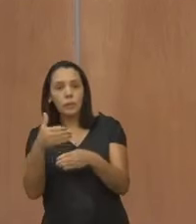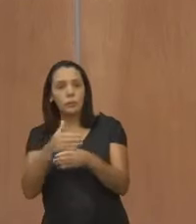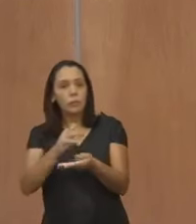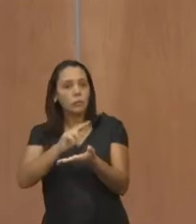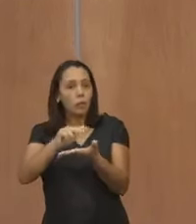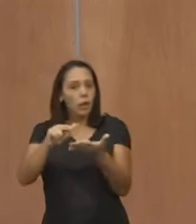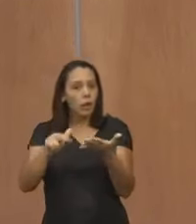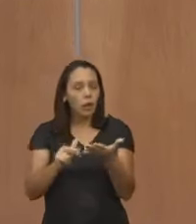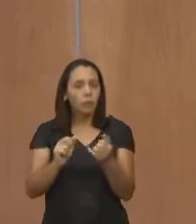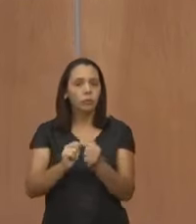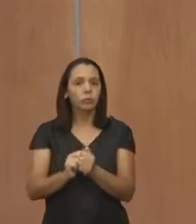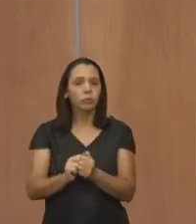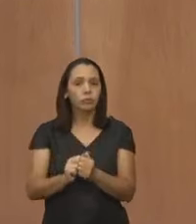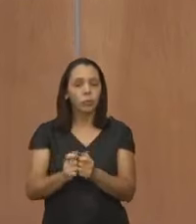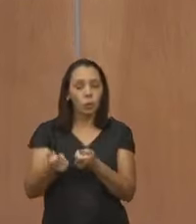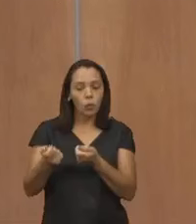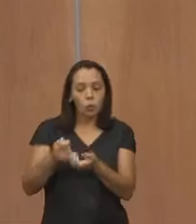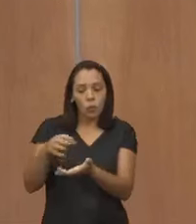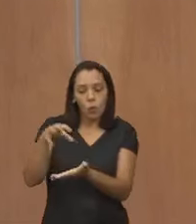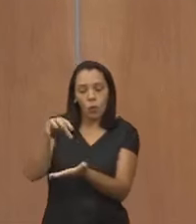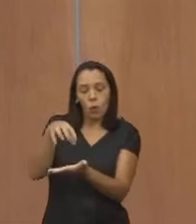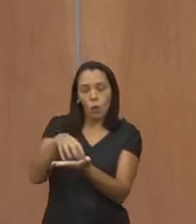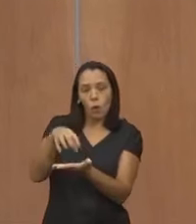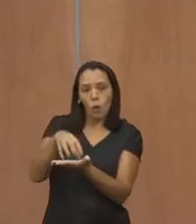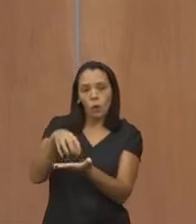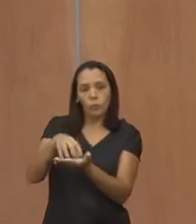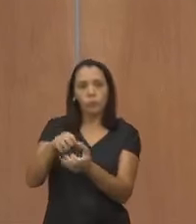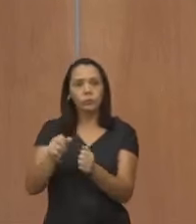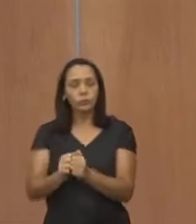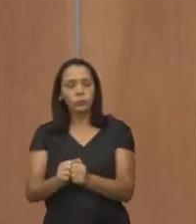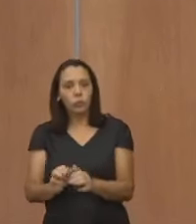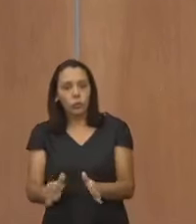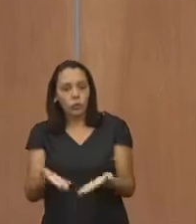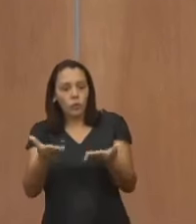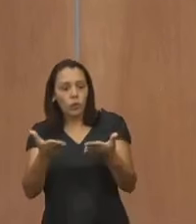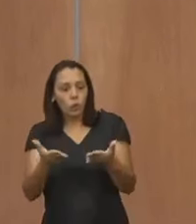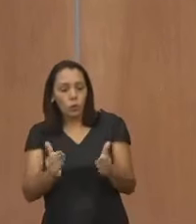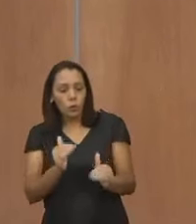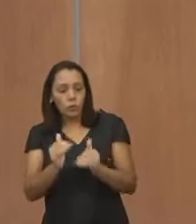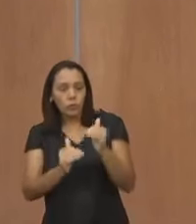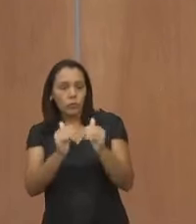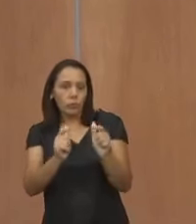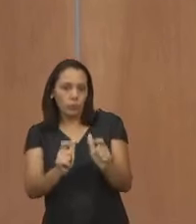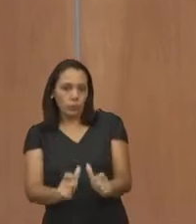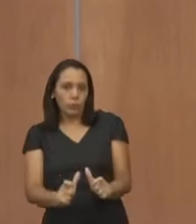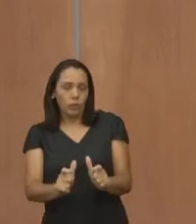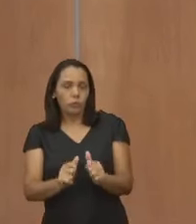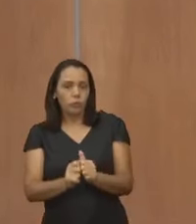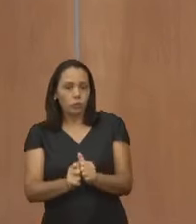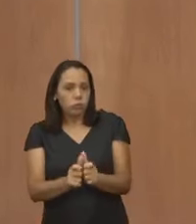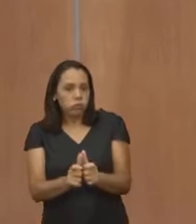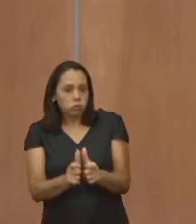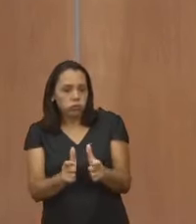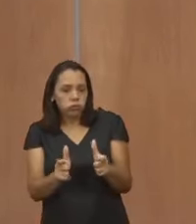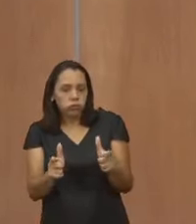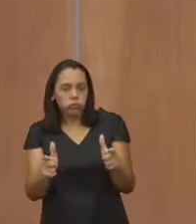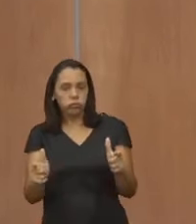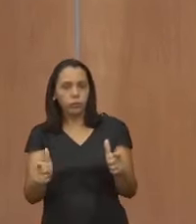articularão órgãos municipais e impulsionarão o desenvolvimento local. Tal